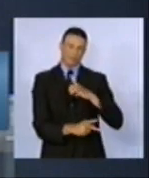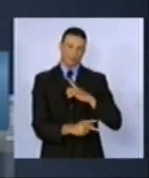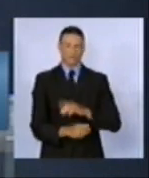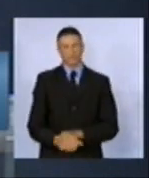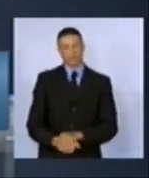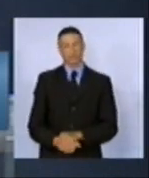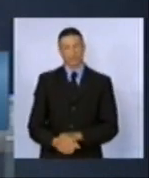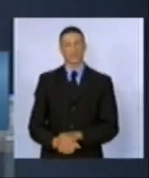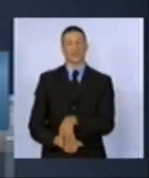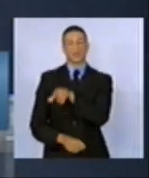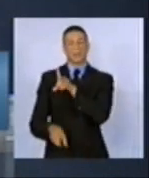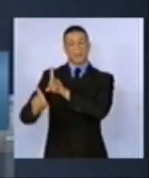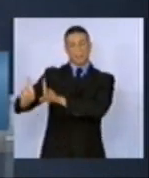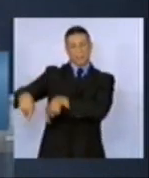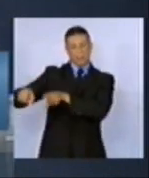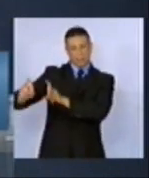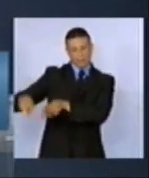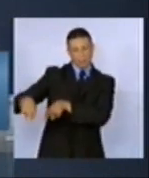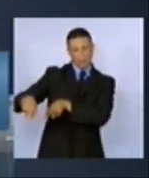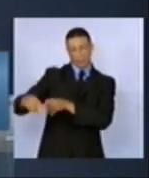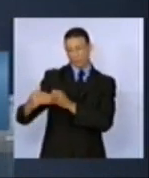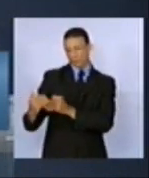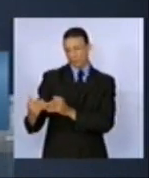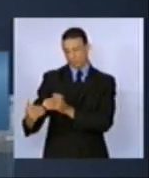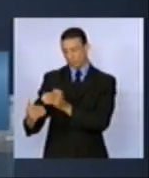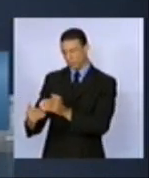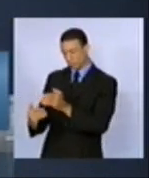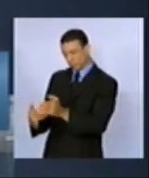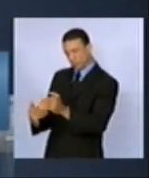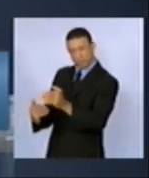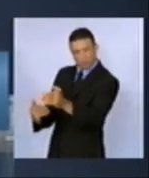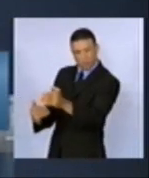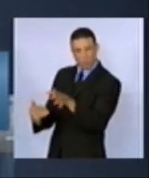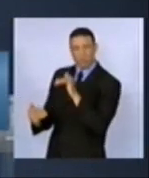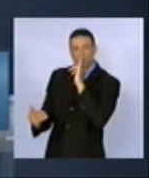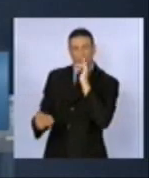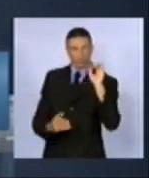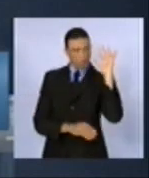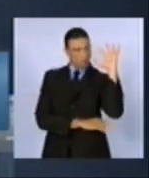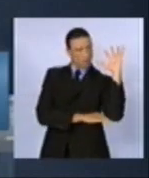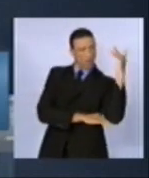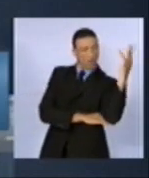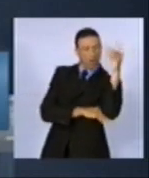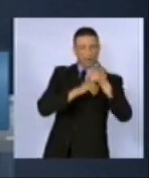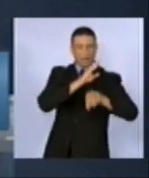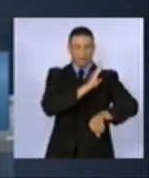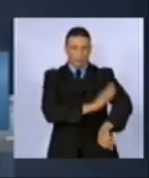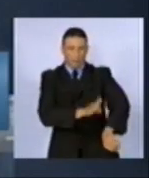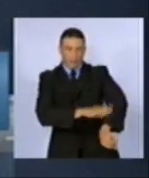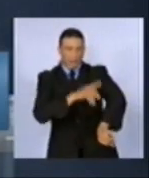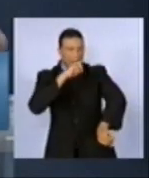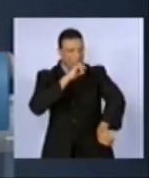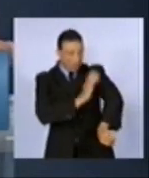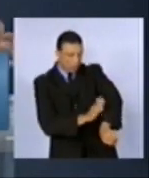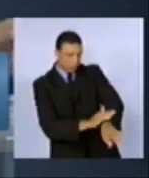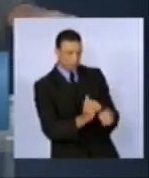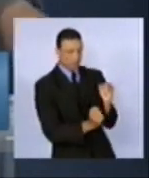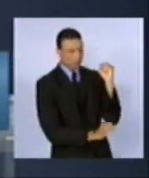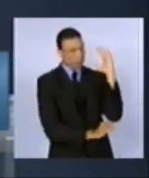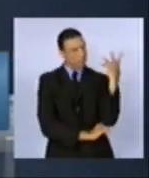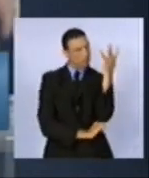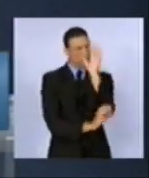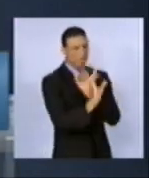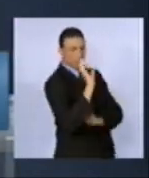agrícola é muito importante especialmente a parte da renovação da Carnaval quando você cava buracos profundo